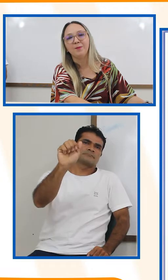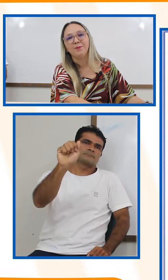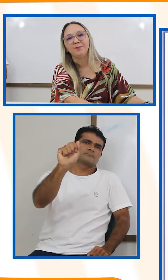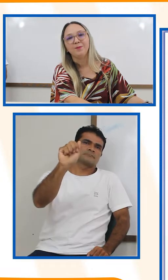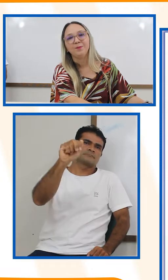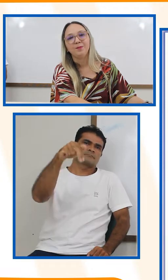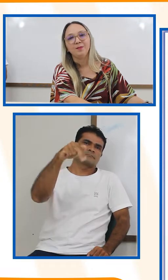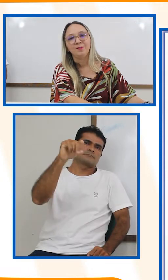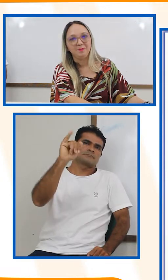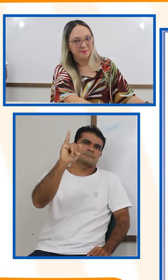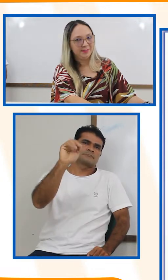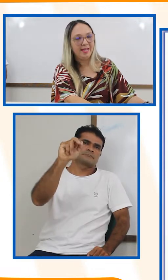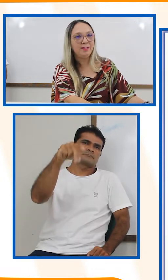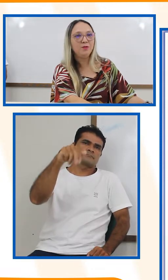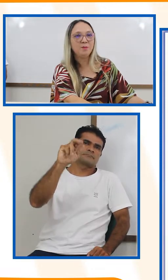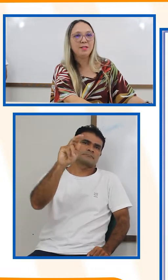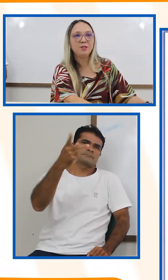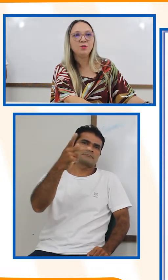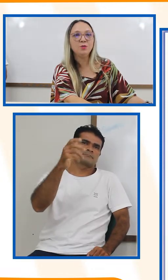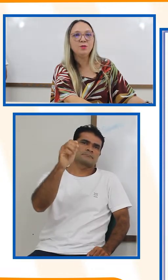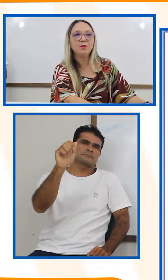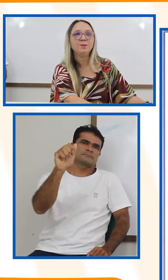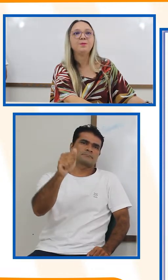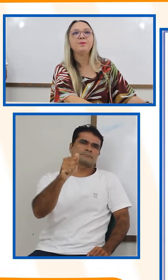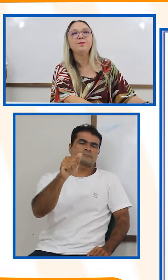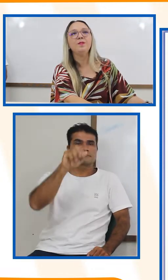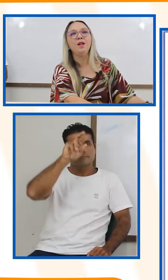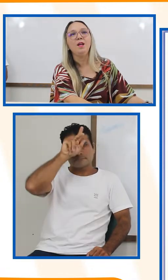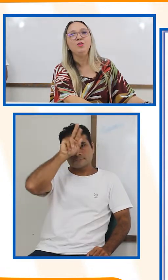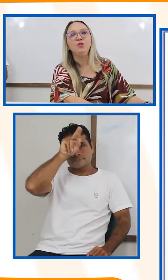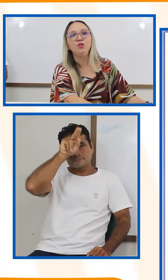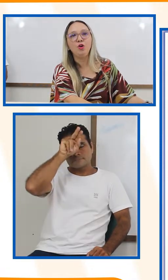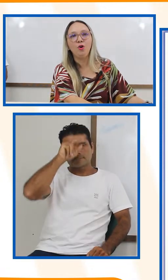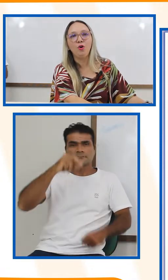Joaninha. Certo? Vamos ler juntos?